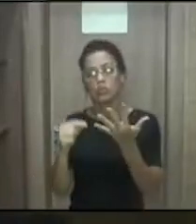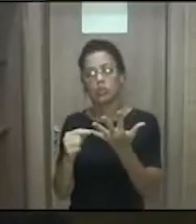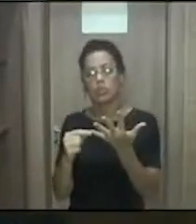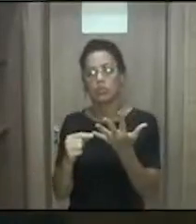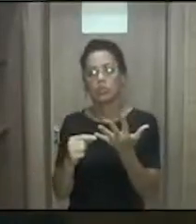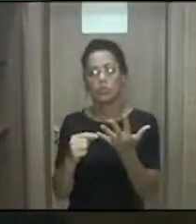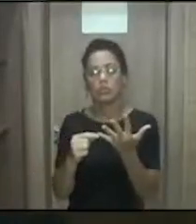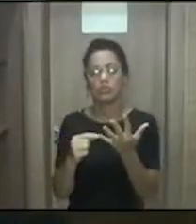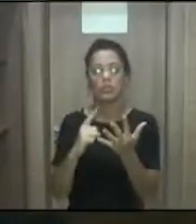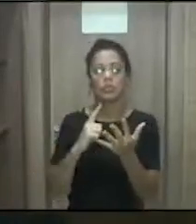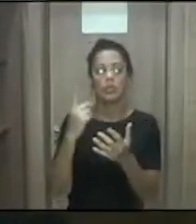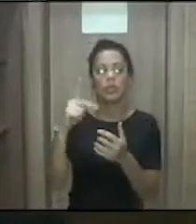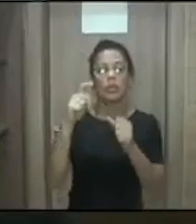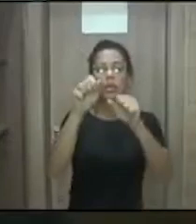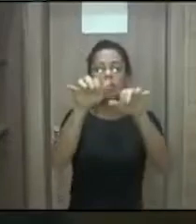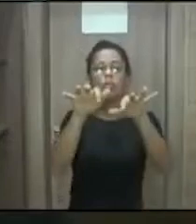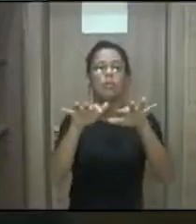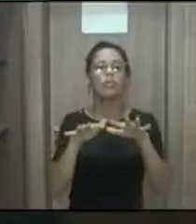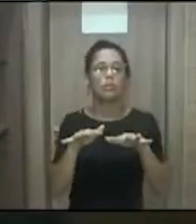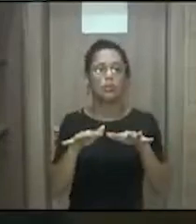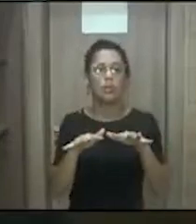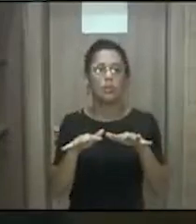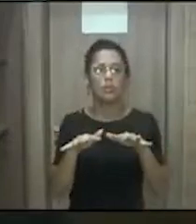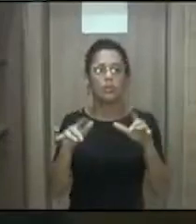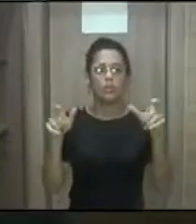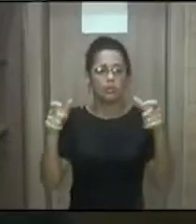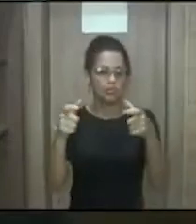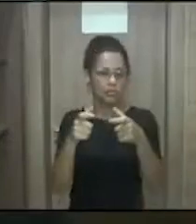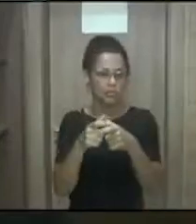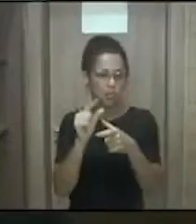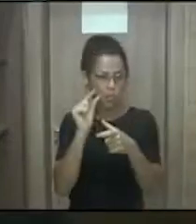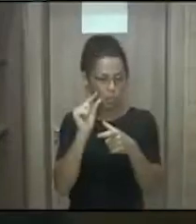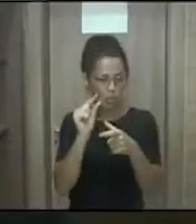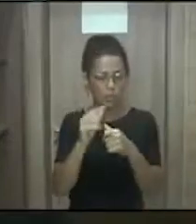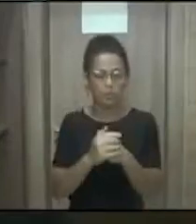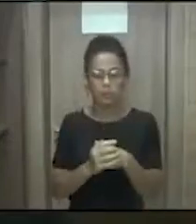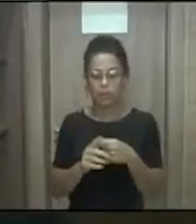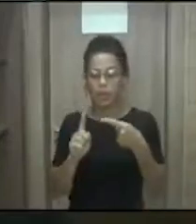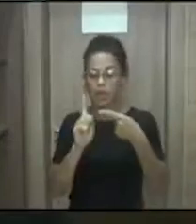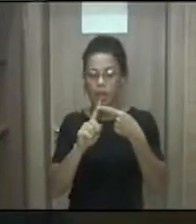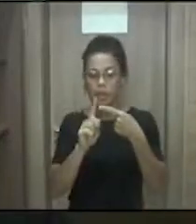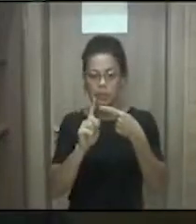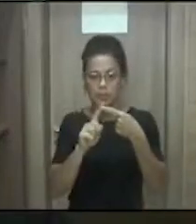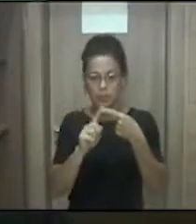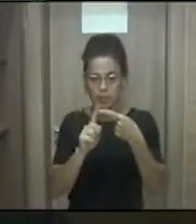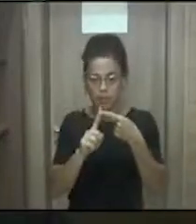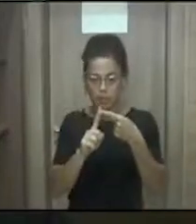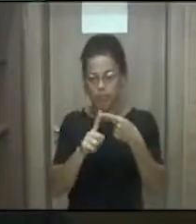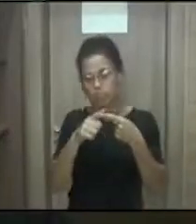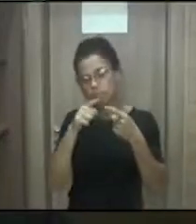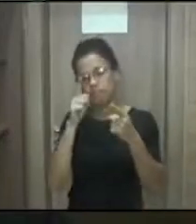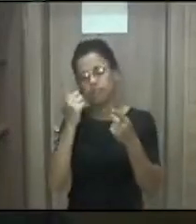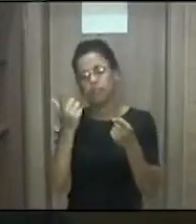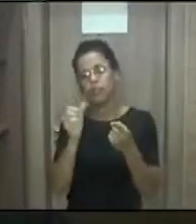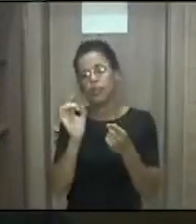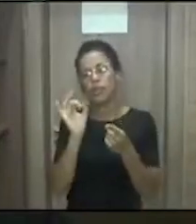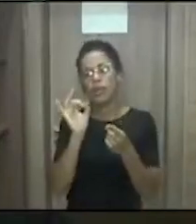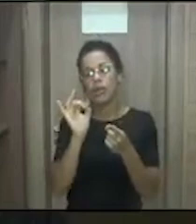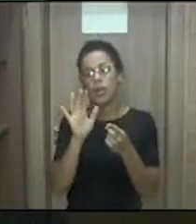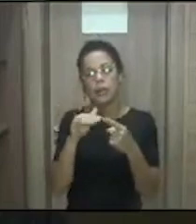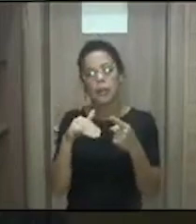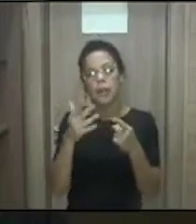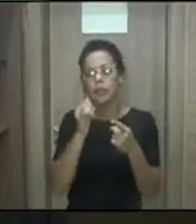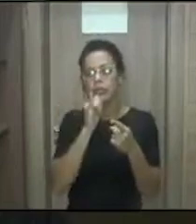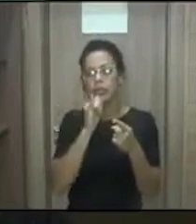que o auditório está um pouco esvaziado. A primeira ponto é mais